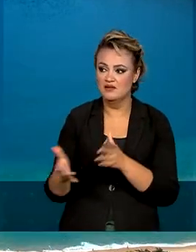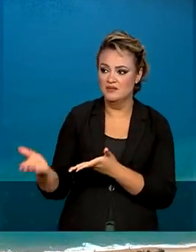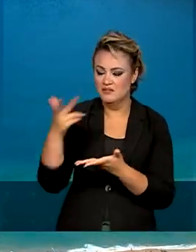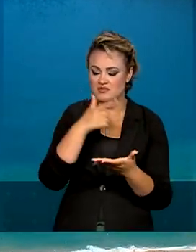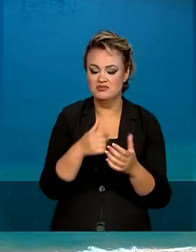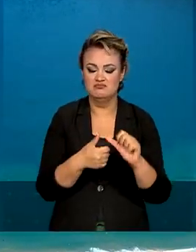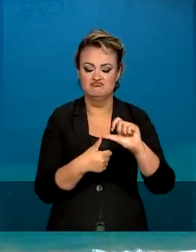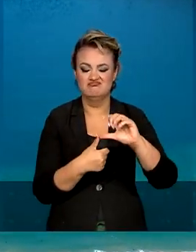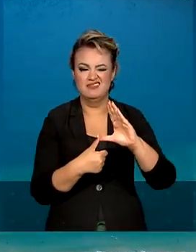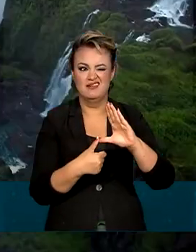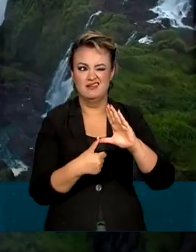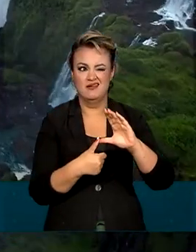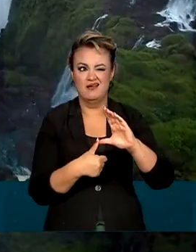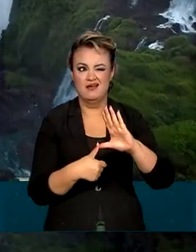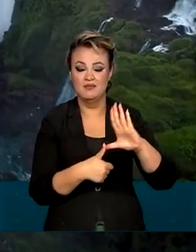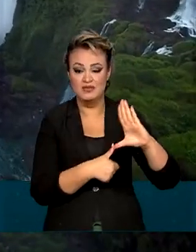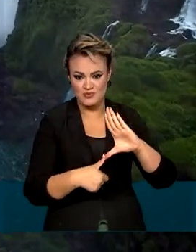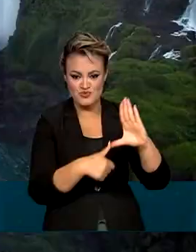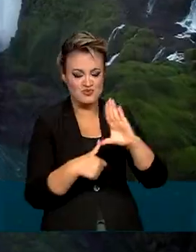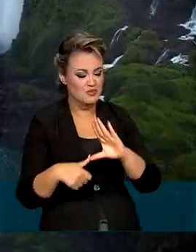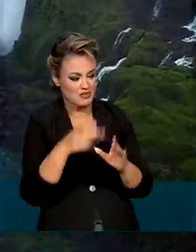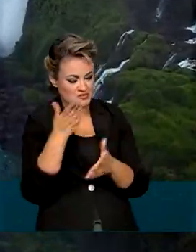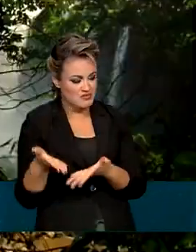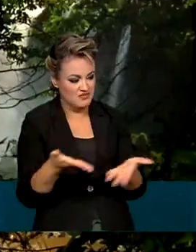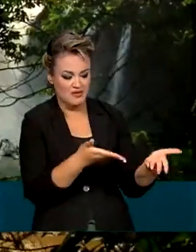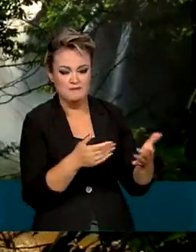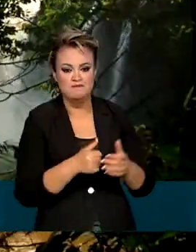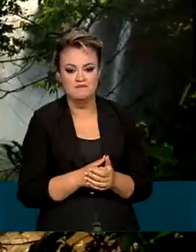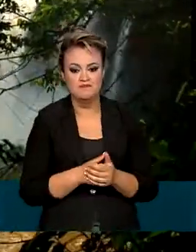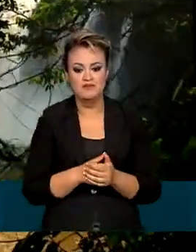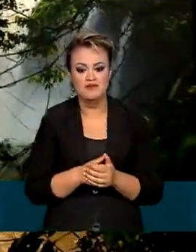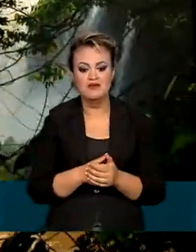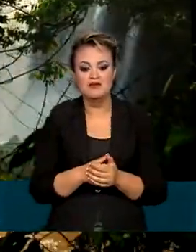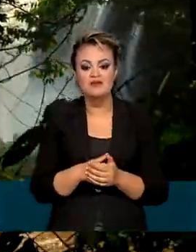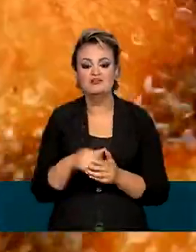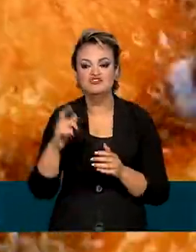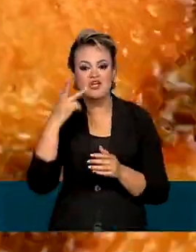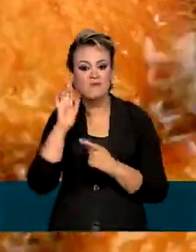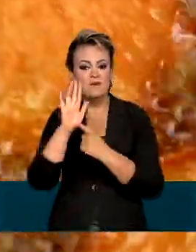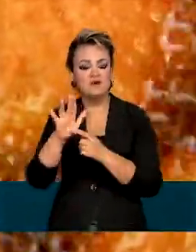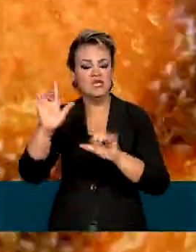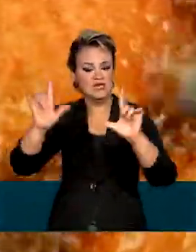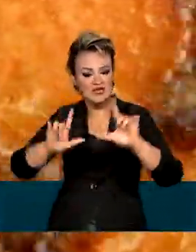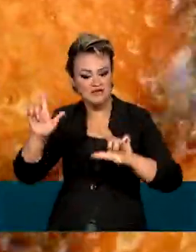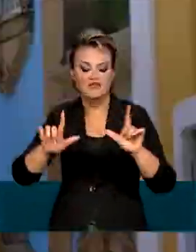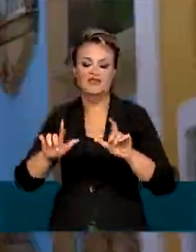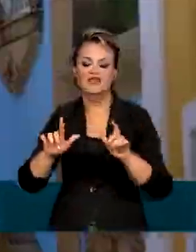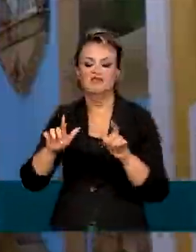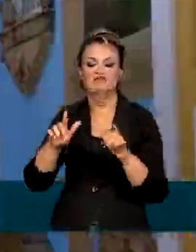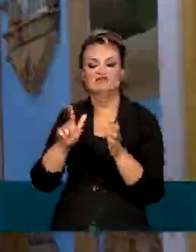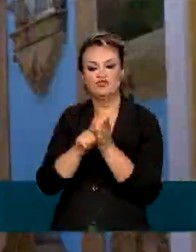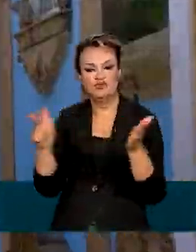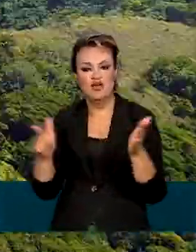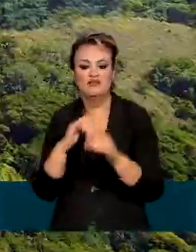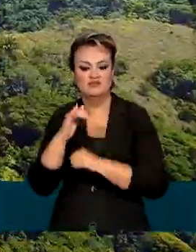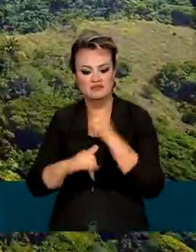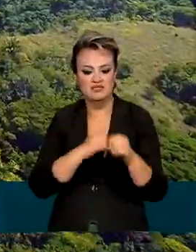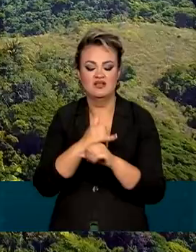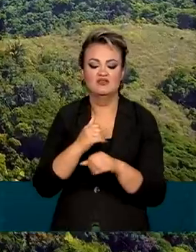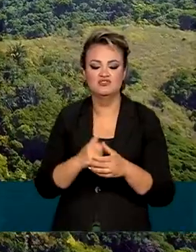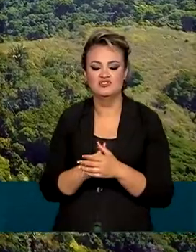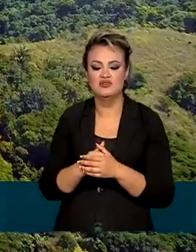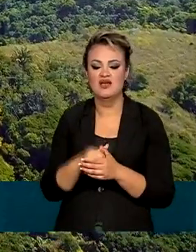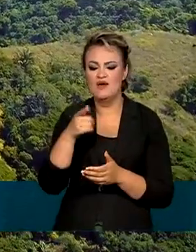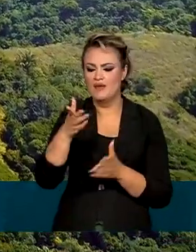de atrações. A campanha já está no exterior pela TV, jornal e internet.